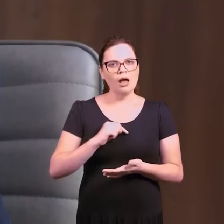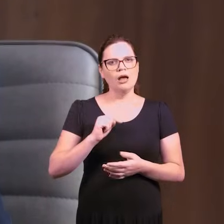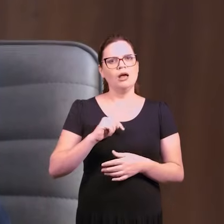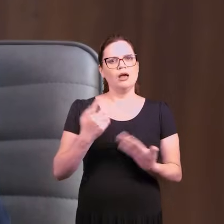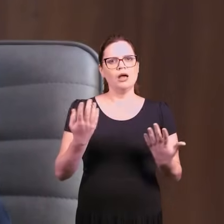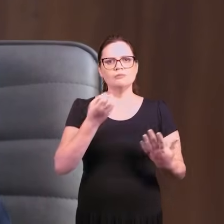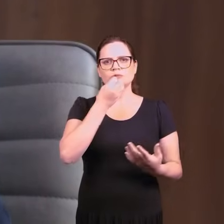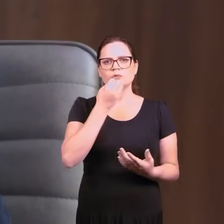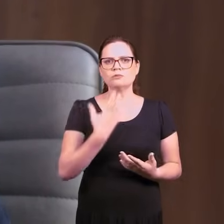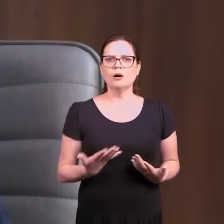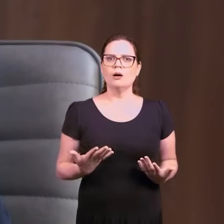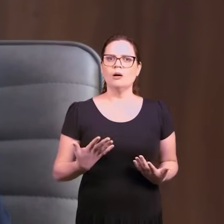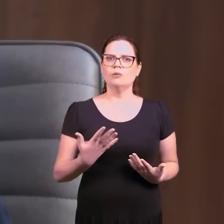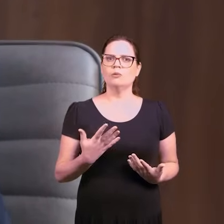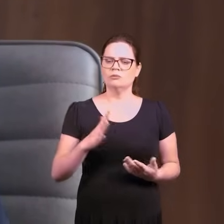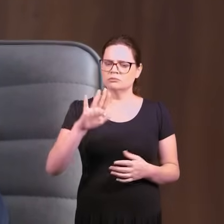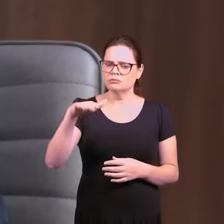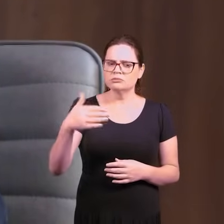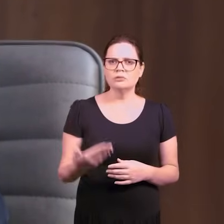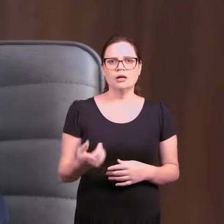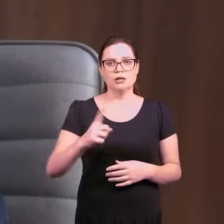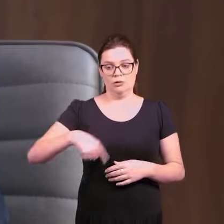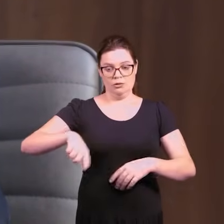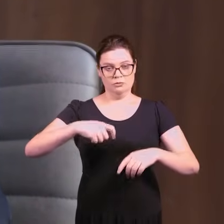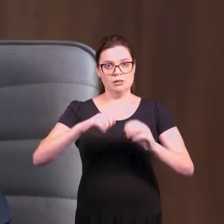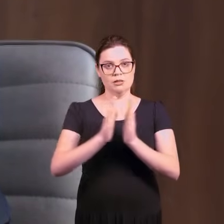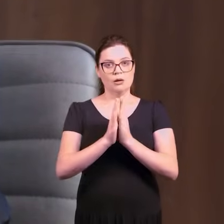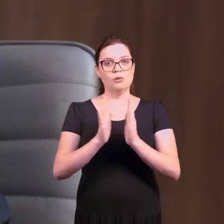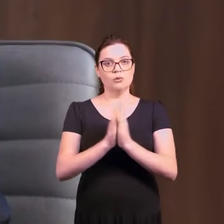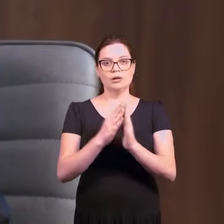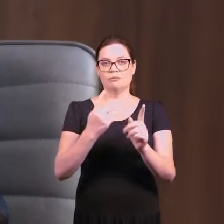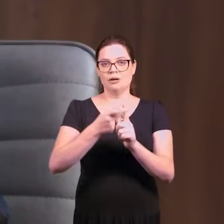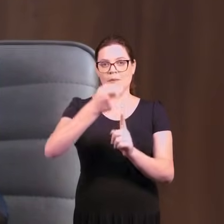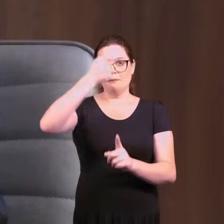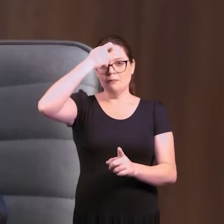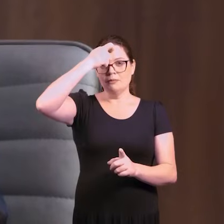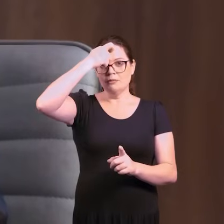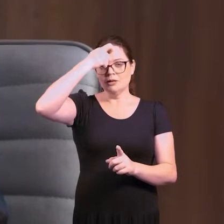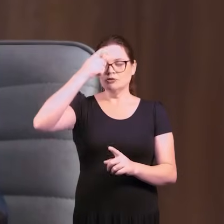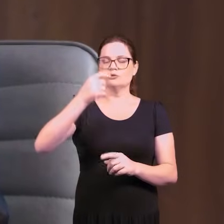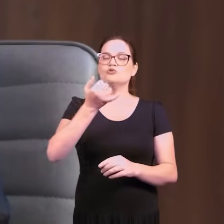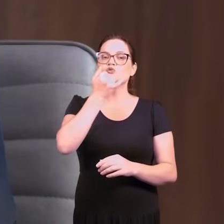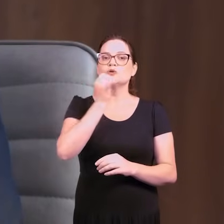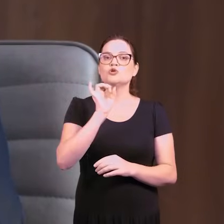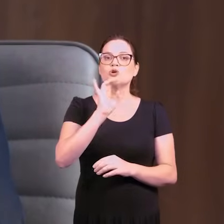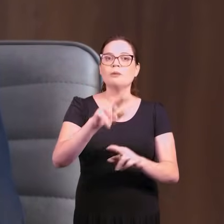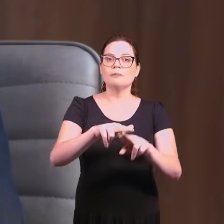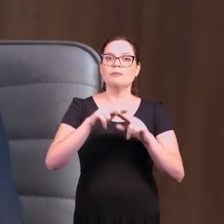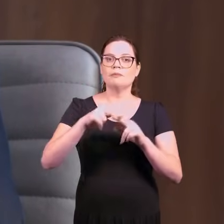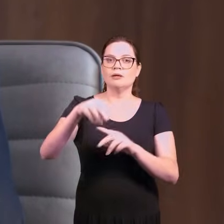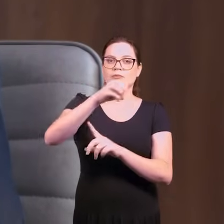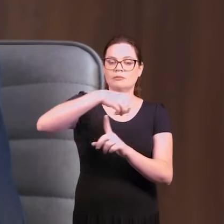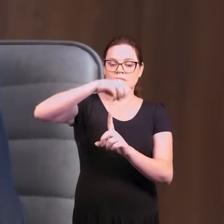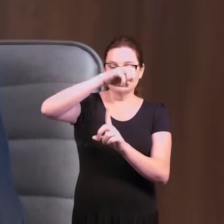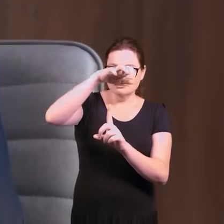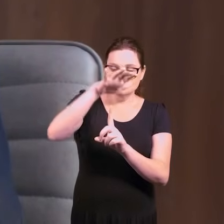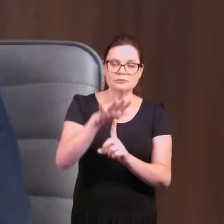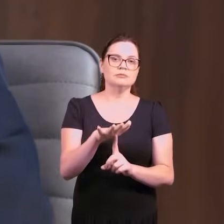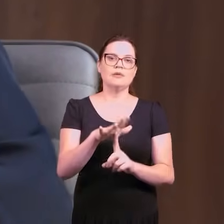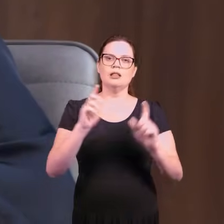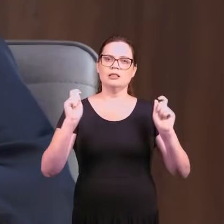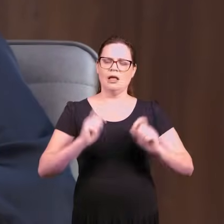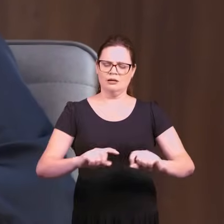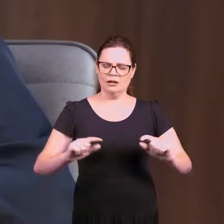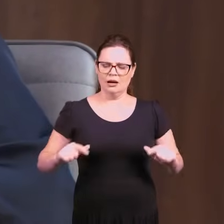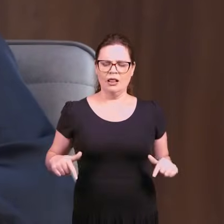isso. E nós temos que orar por isso, porque somente através dos meios de graça, né, da operação,